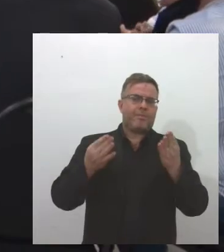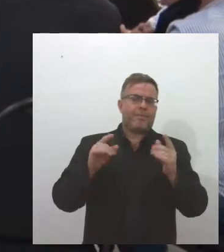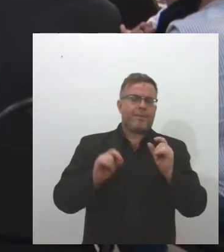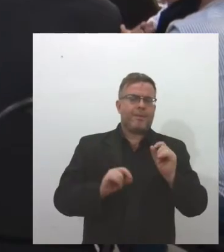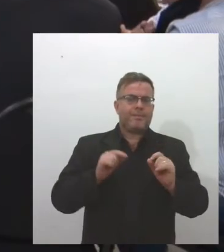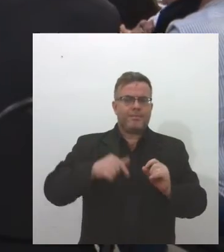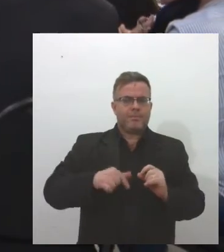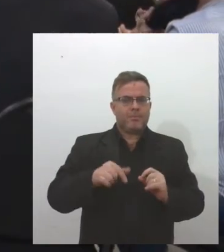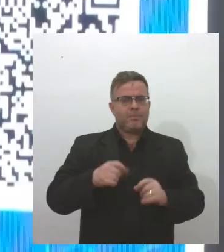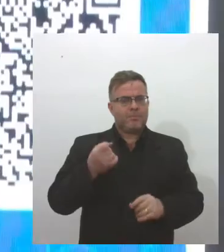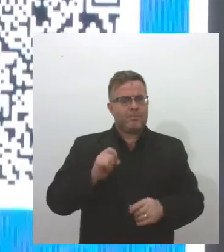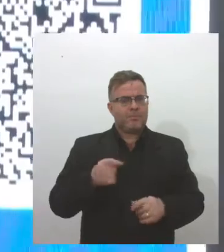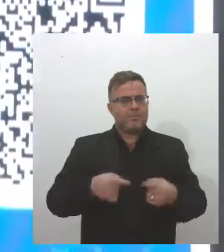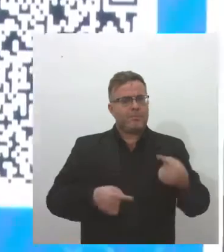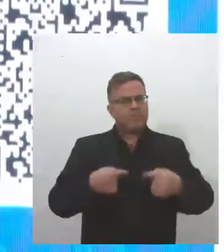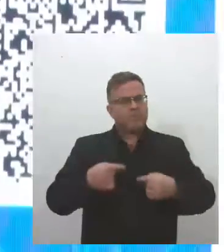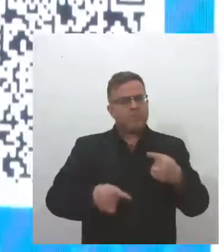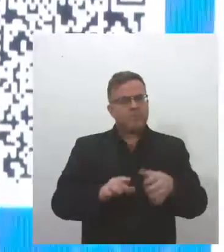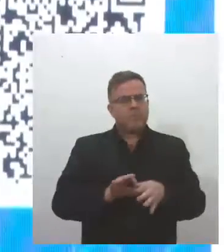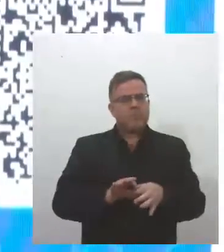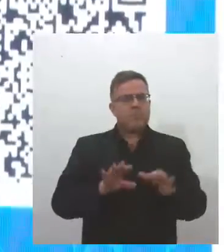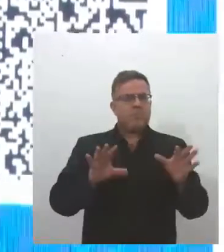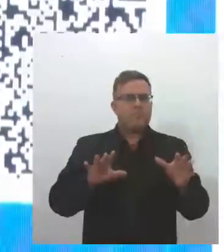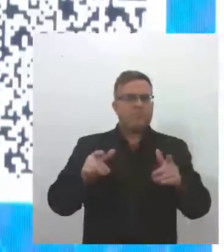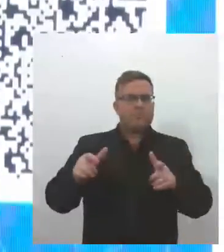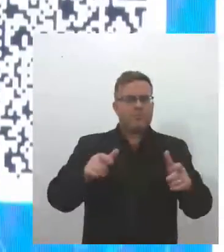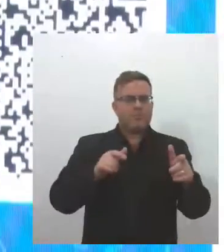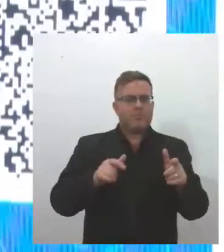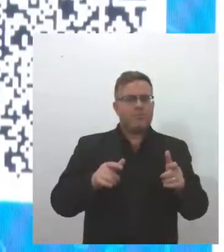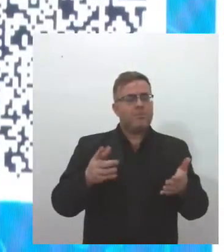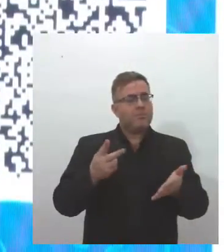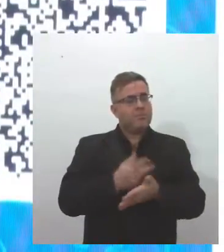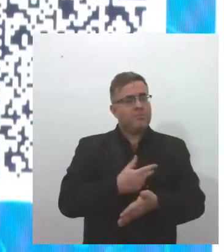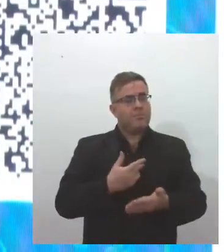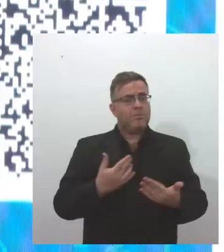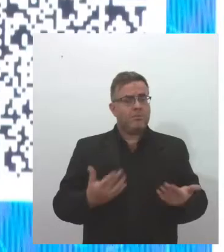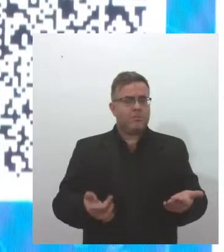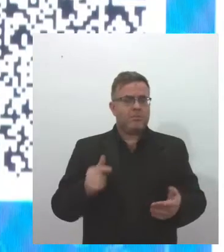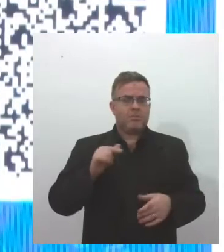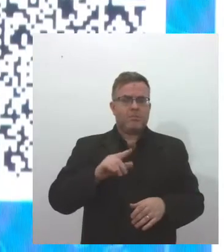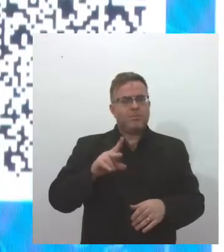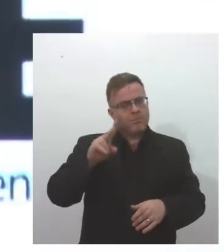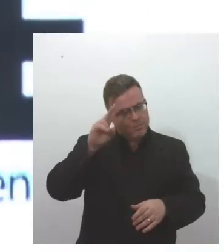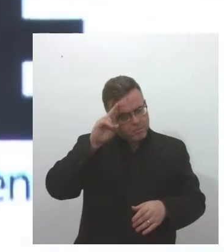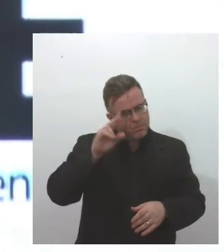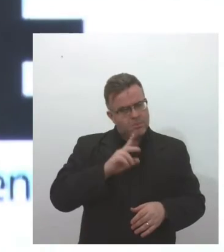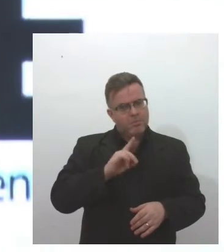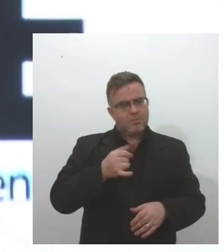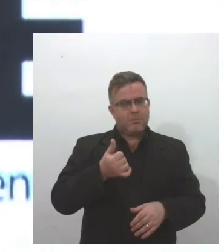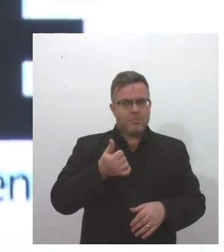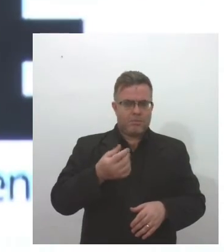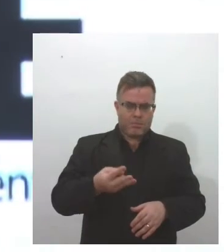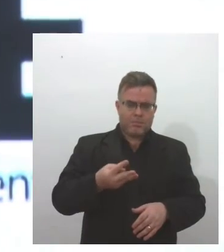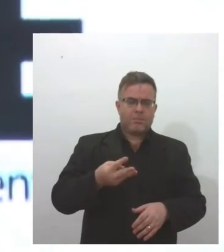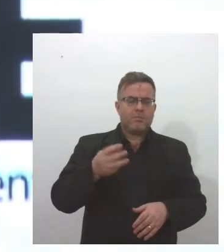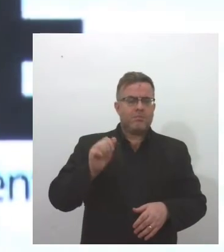Sergipe, discussões para a liberação de eventos estão acontecendo. Nesta segunda-feira, dia 13, a Associação Brasileira dos Promotores de